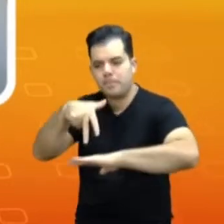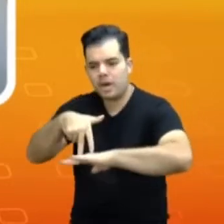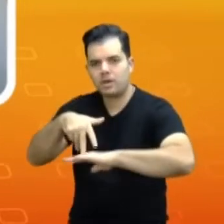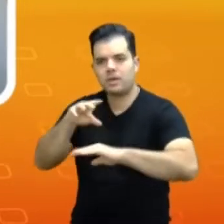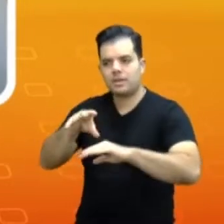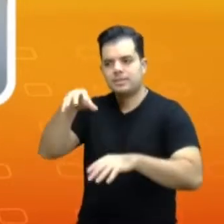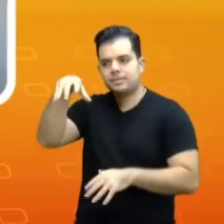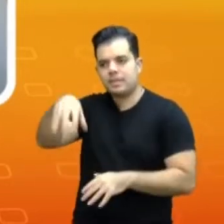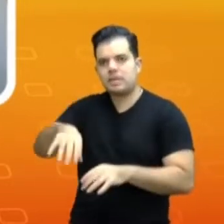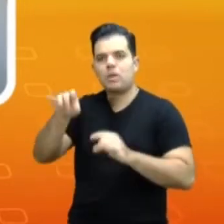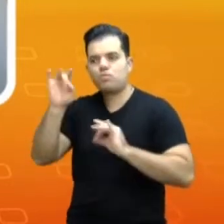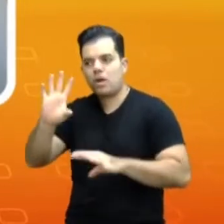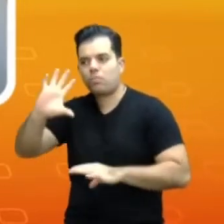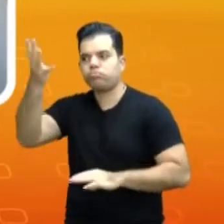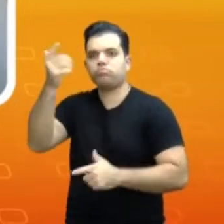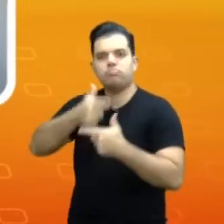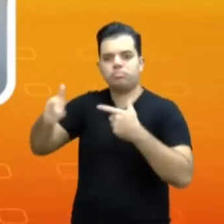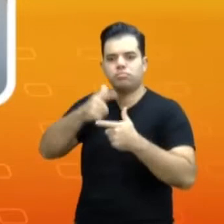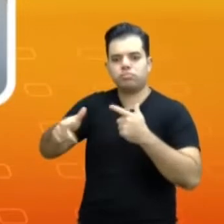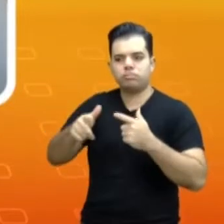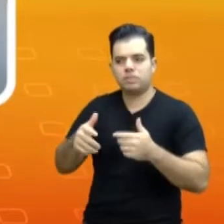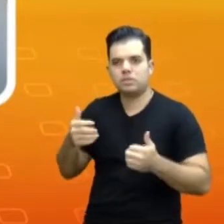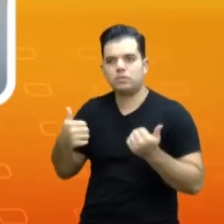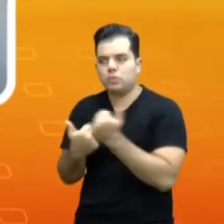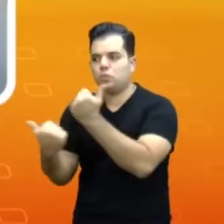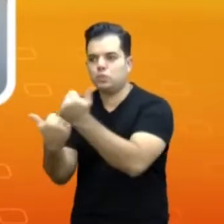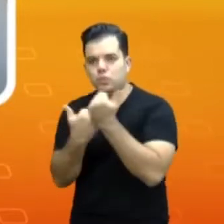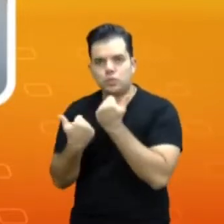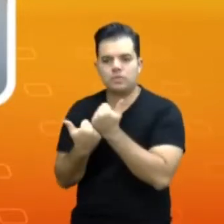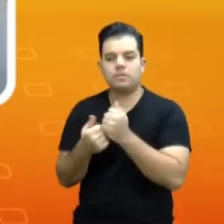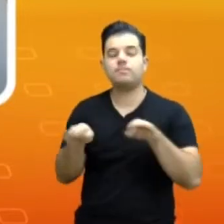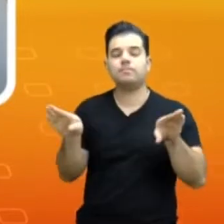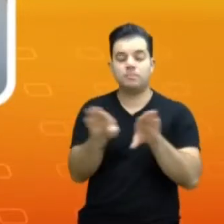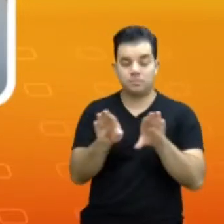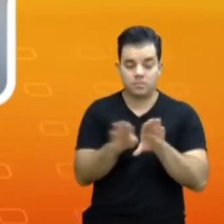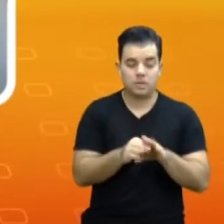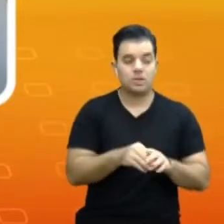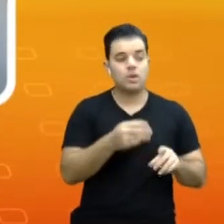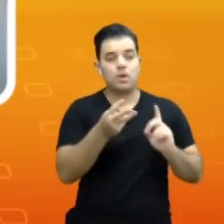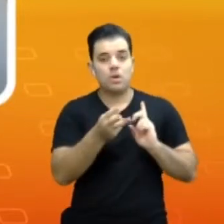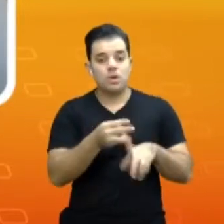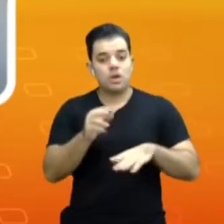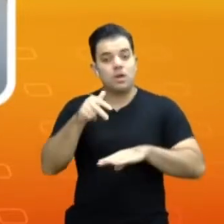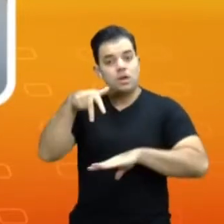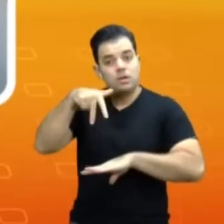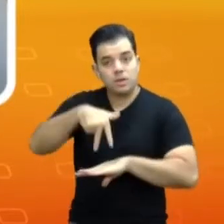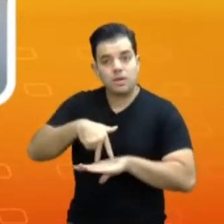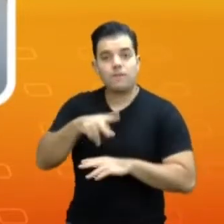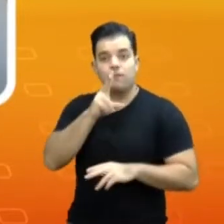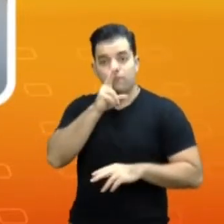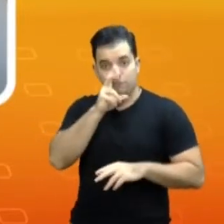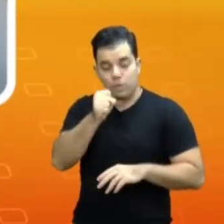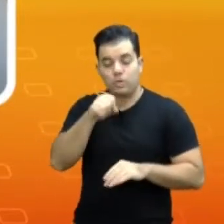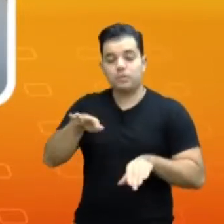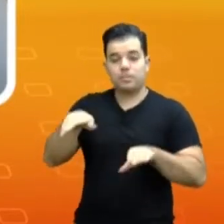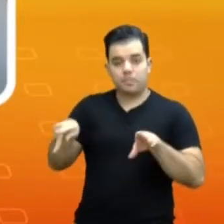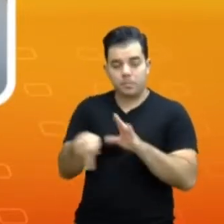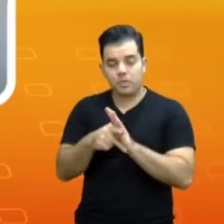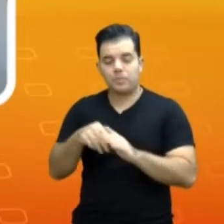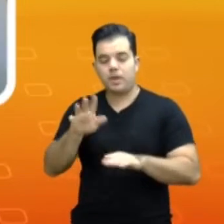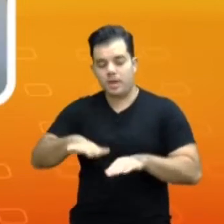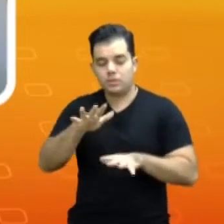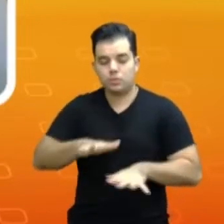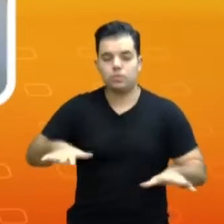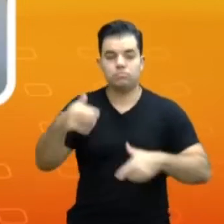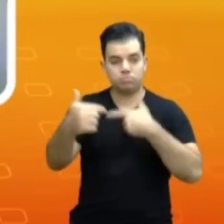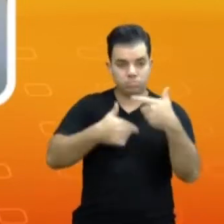central técnica em caso de eventualidade, e tinha ali uma operação presencial mais forte de estúdio, né? Já